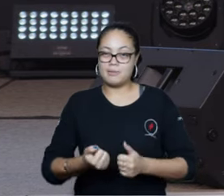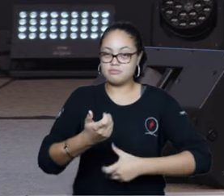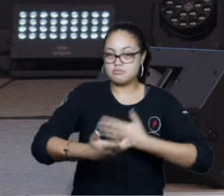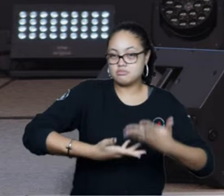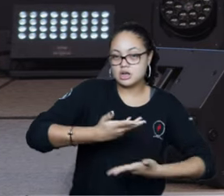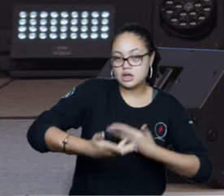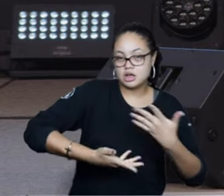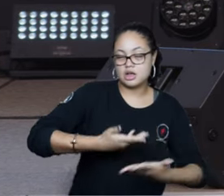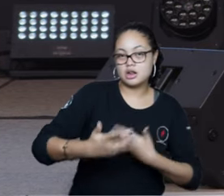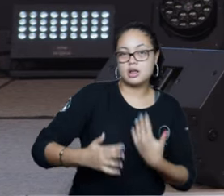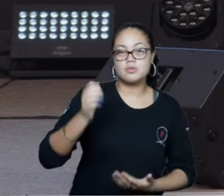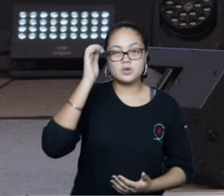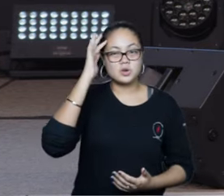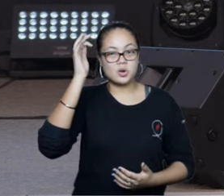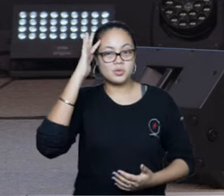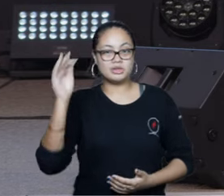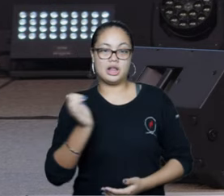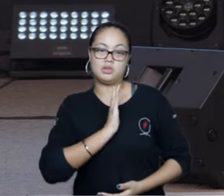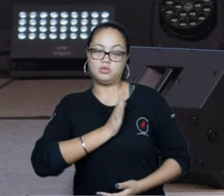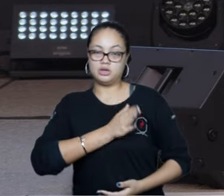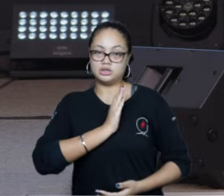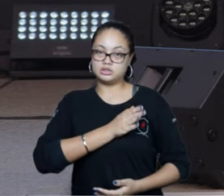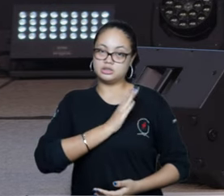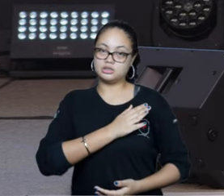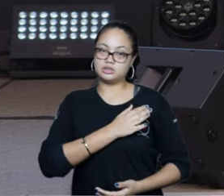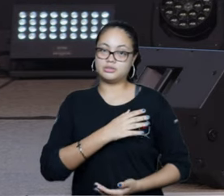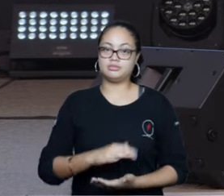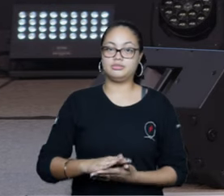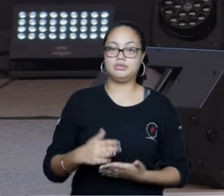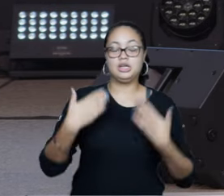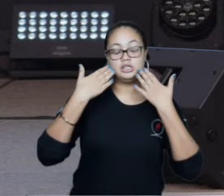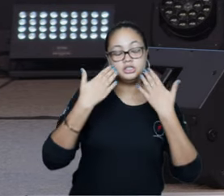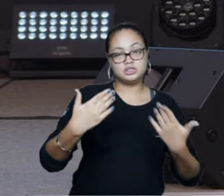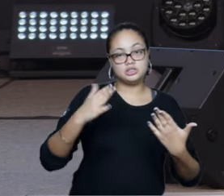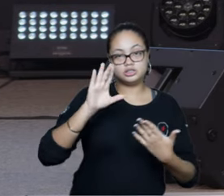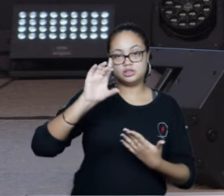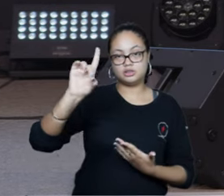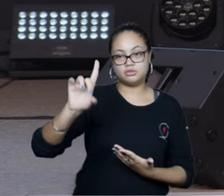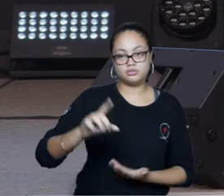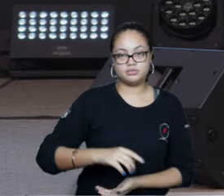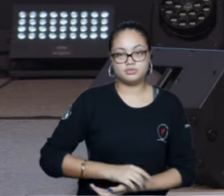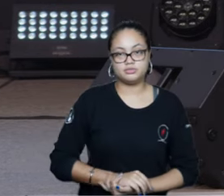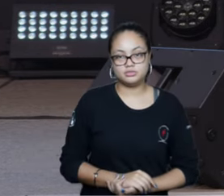e o meditar do meu coração perante a tua face